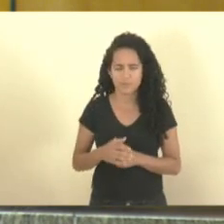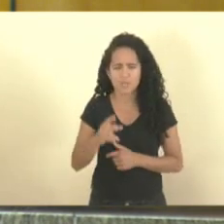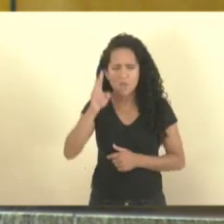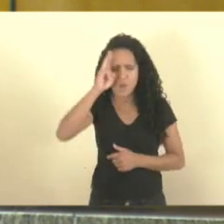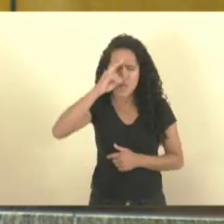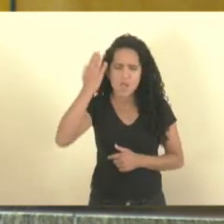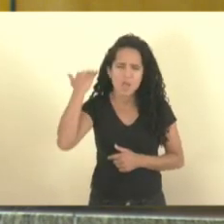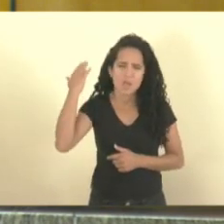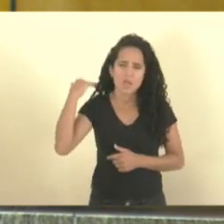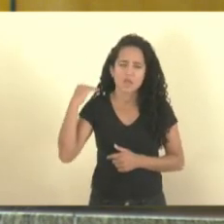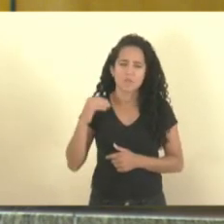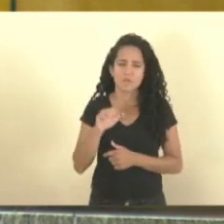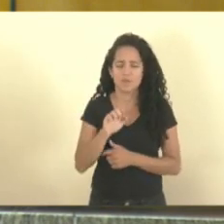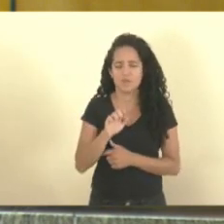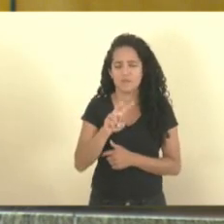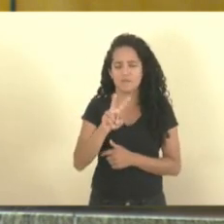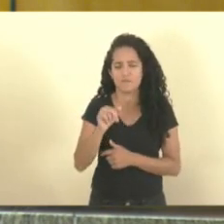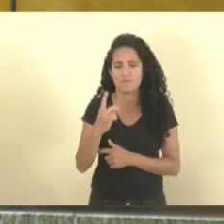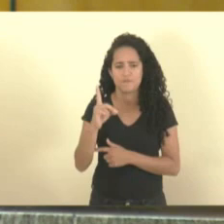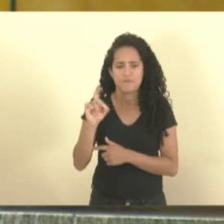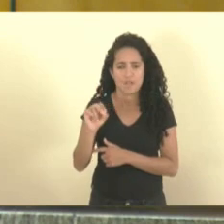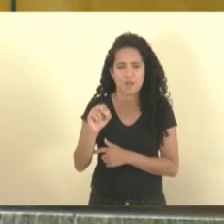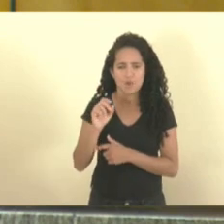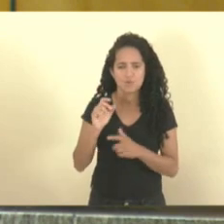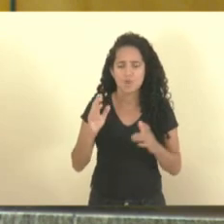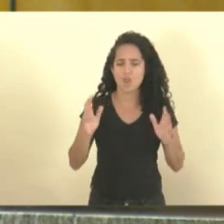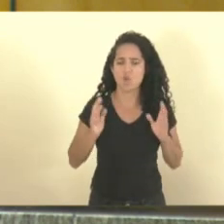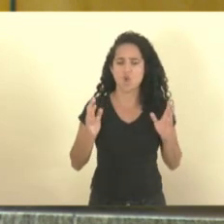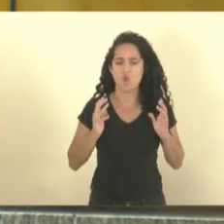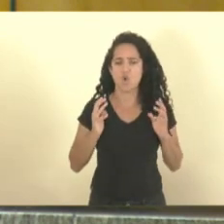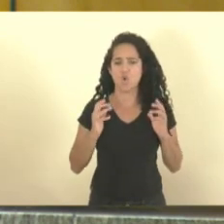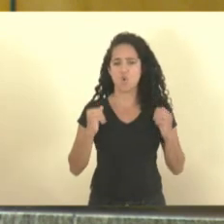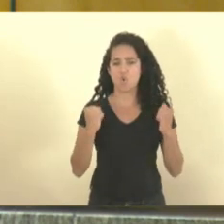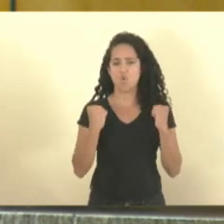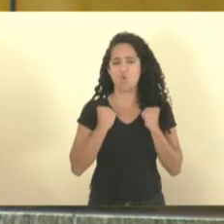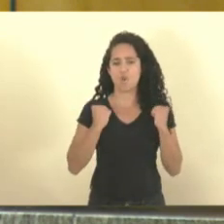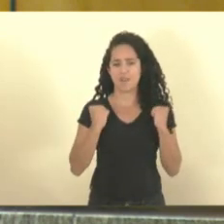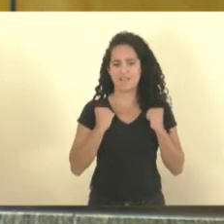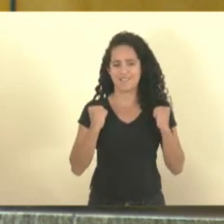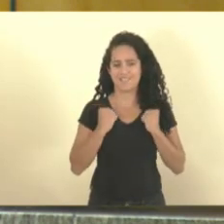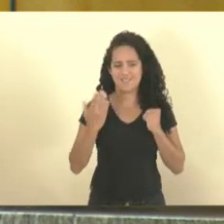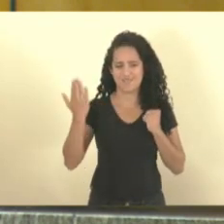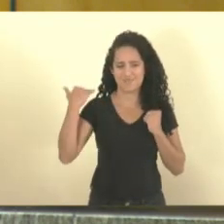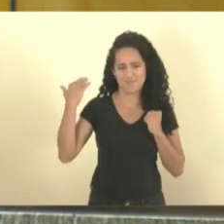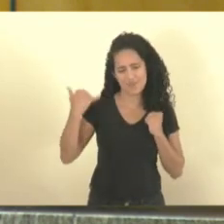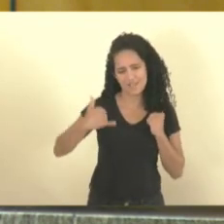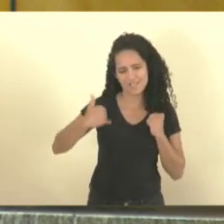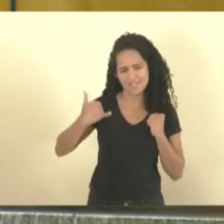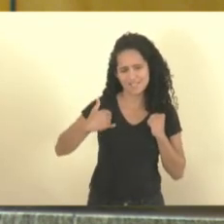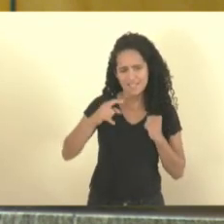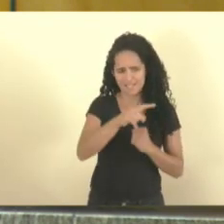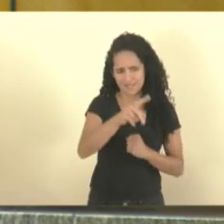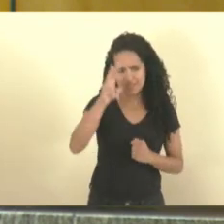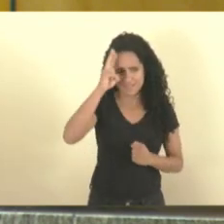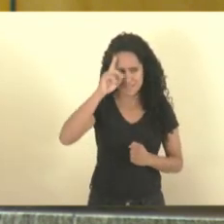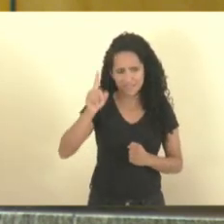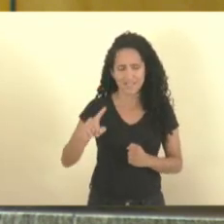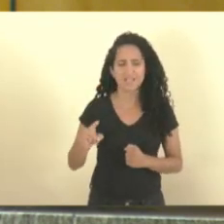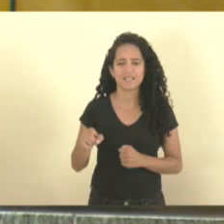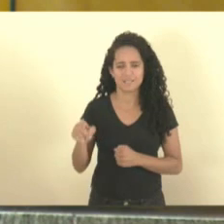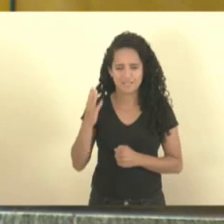época do Edalmo, que era o goleiro lá da desportiva, né? Ali, ó, tem os ali da nossa idade, mais ou menos, recordam-se do